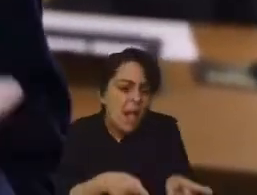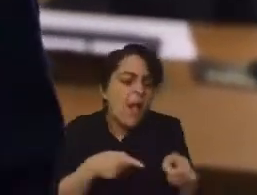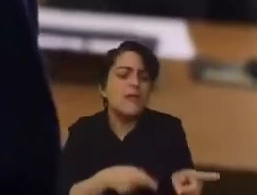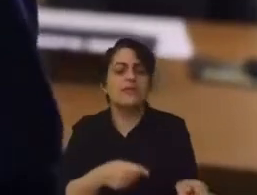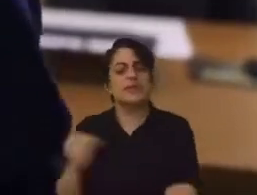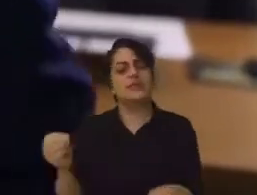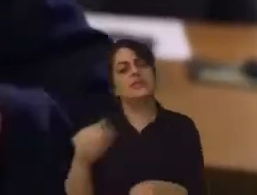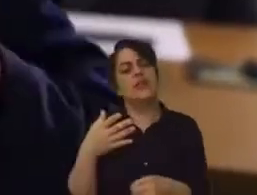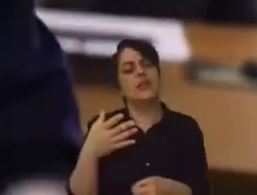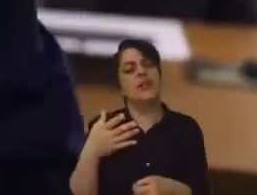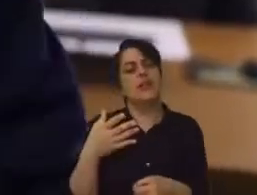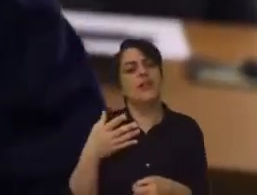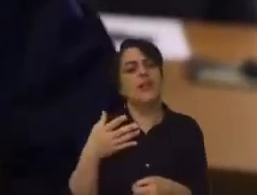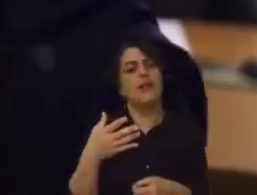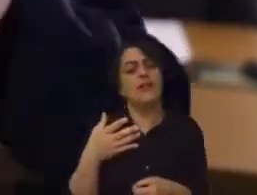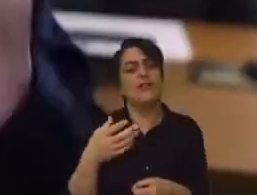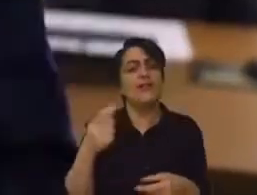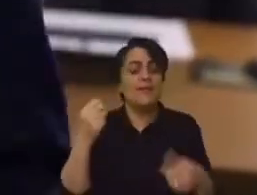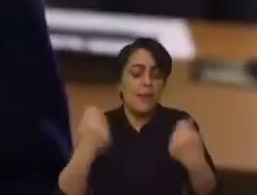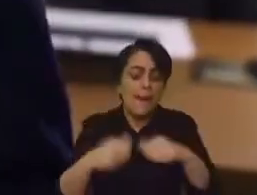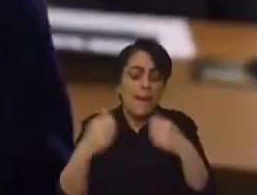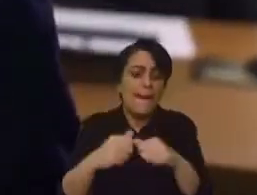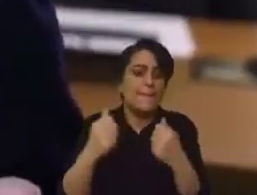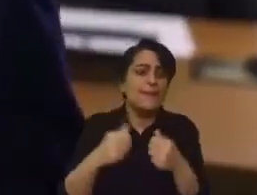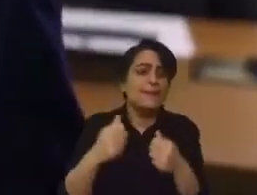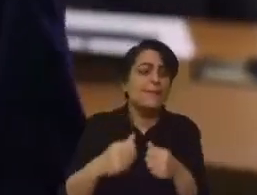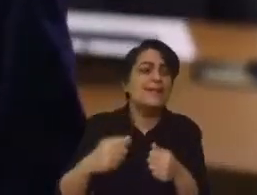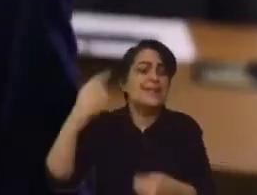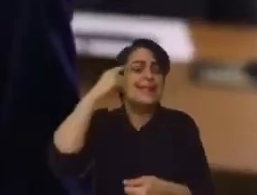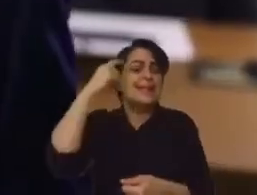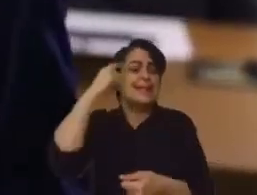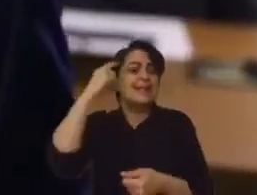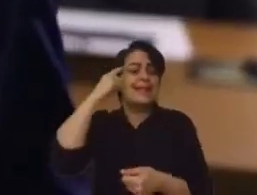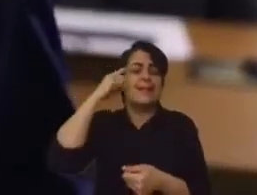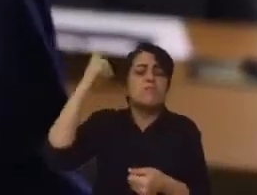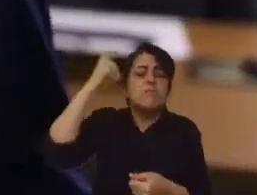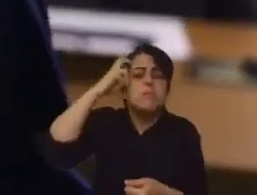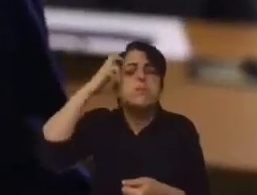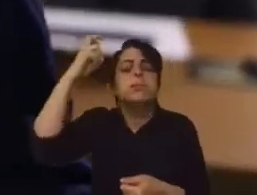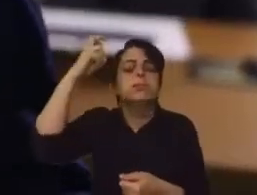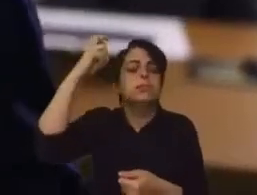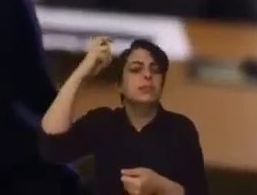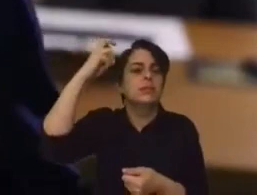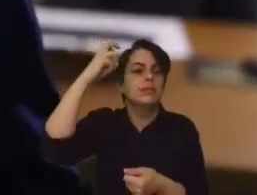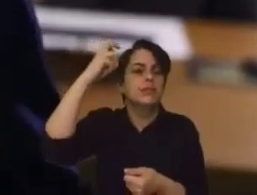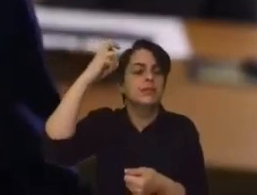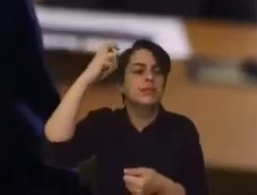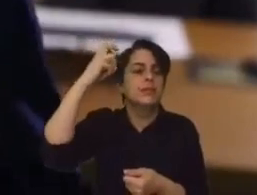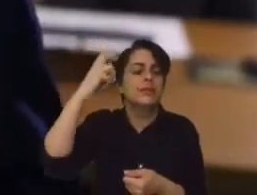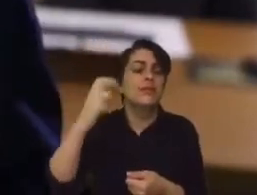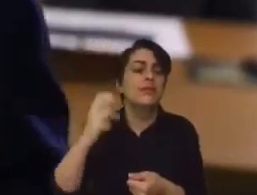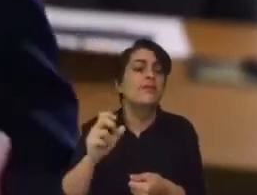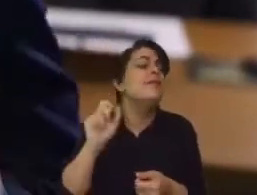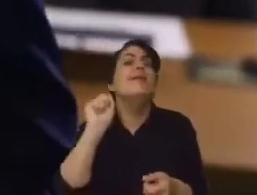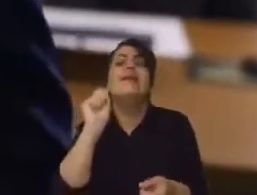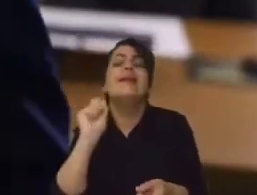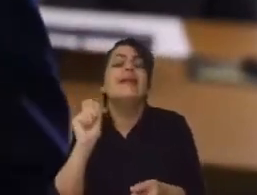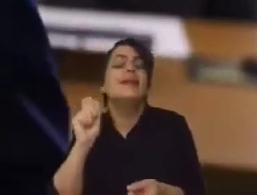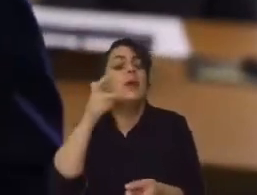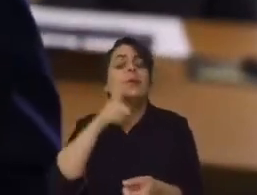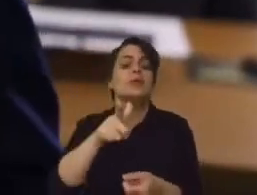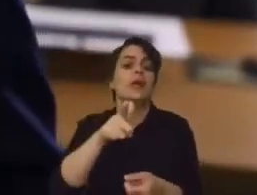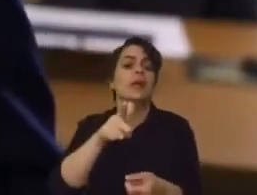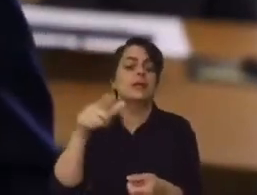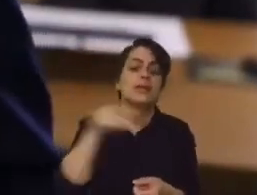precisar de mais criatividade, de mais sabedoria, de mais inteligência. E quem pode ter isso se não vocês? Se não a